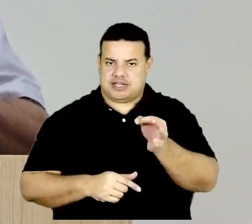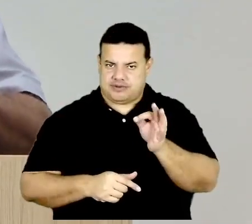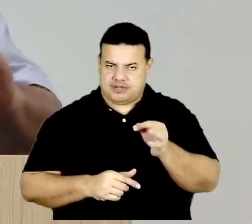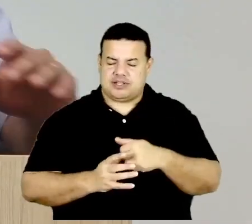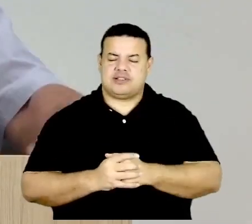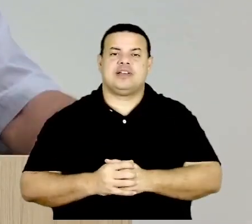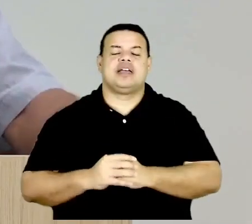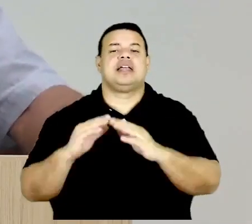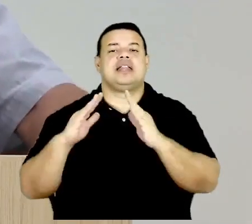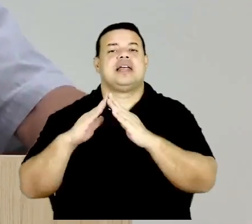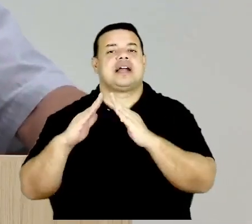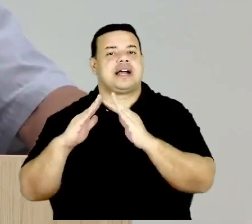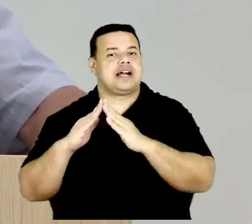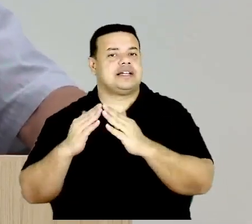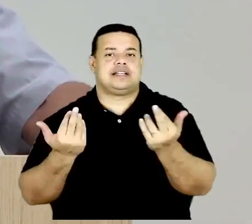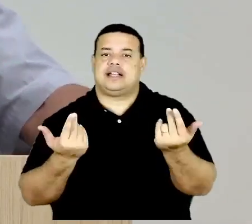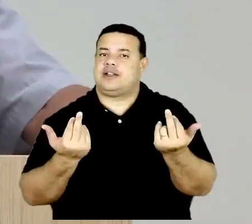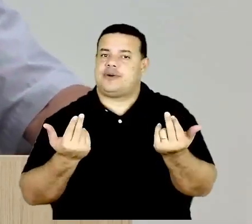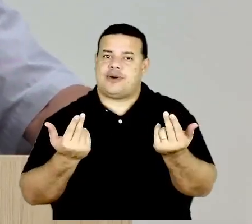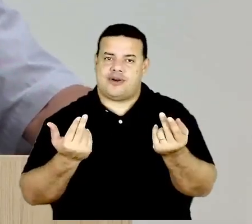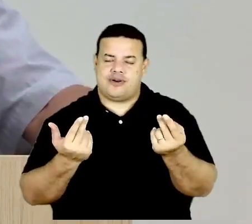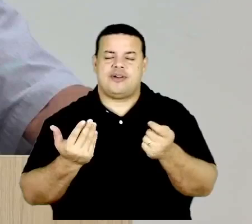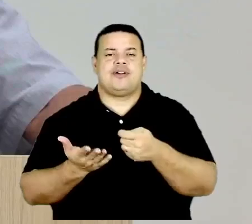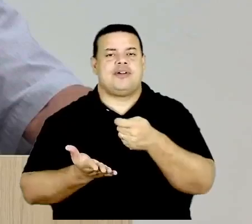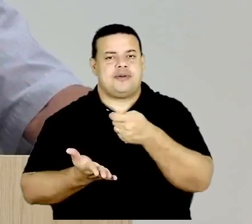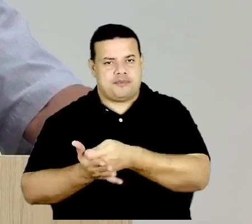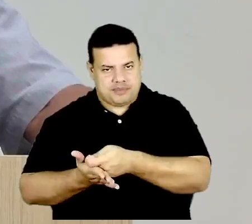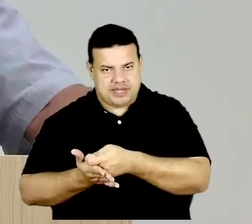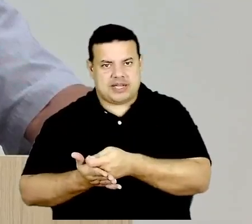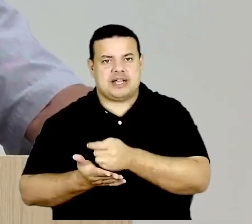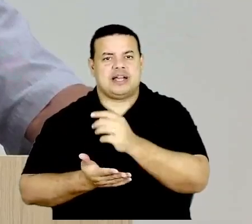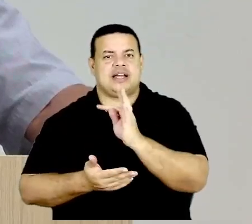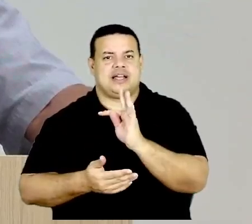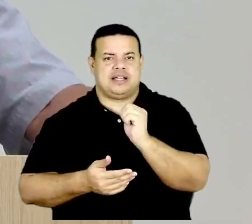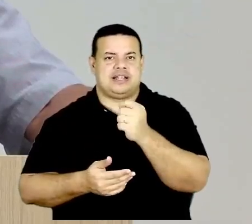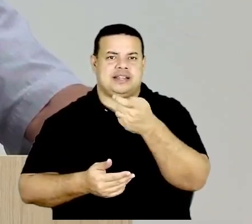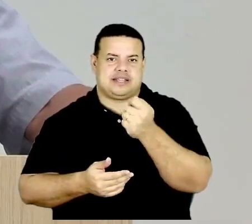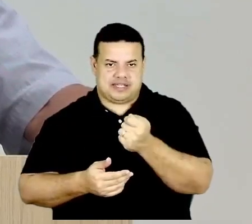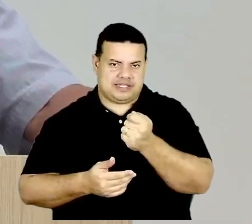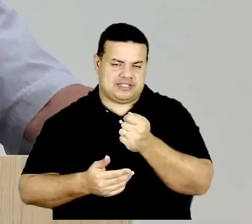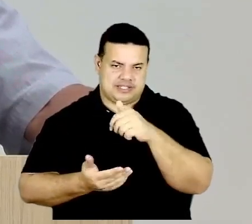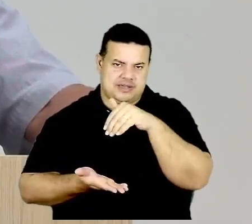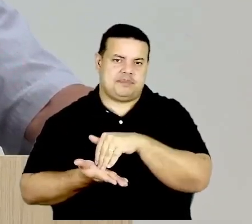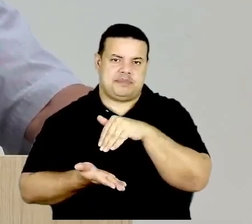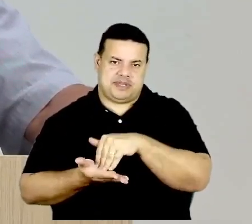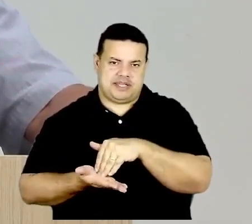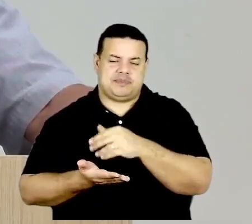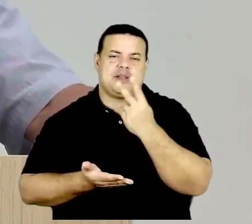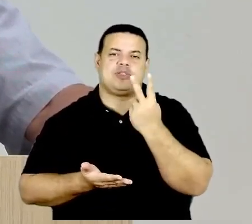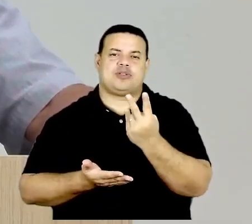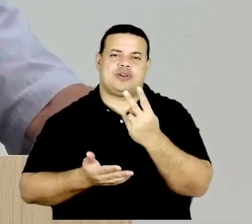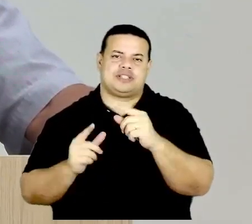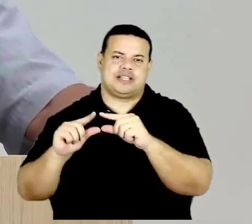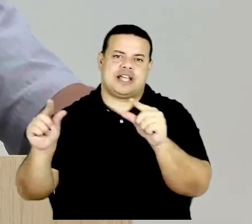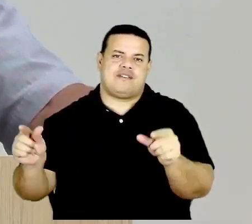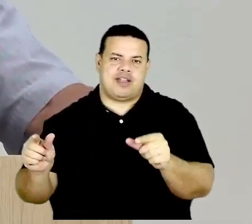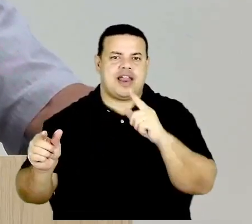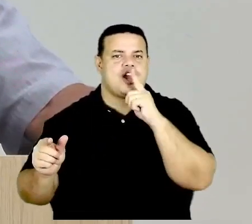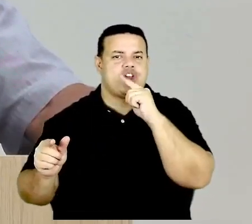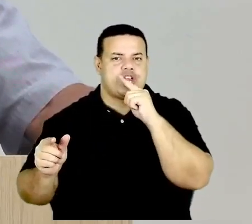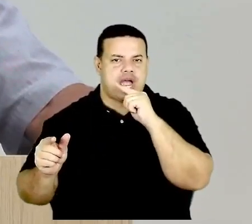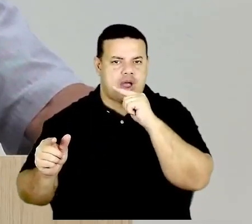é a mesma coisa, que consome a taxa mínima. Ou seja, são 2 cavaletes da Sanepar que estão instalados na